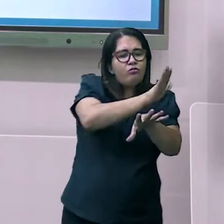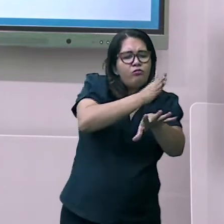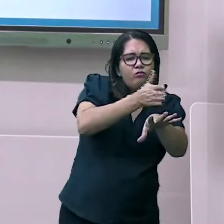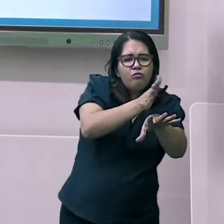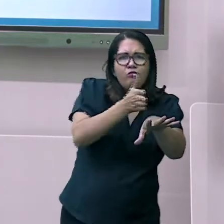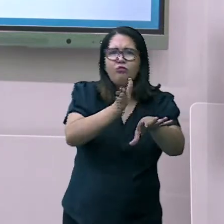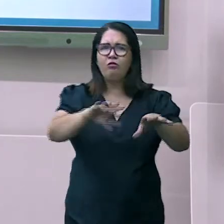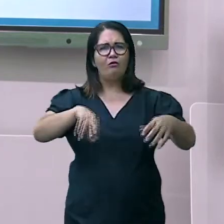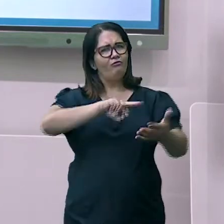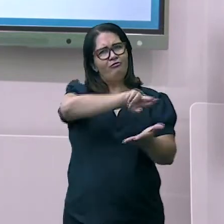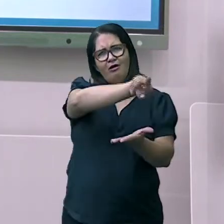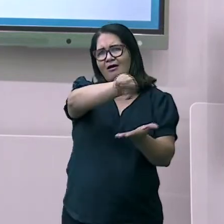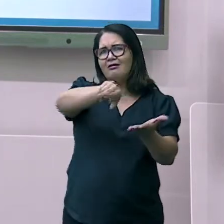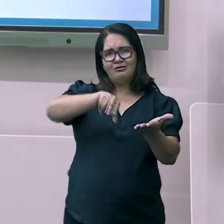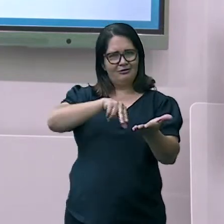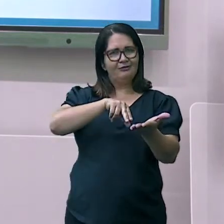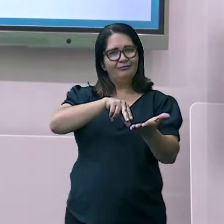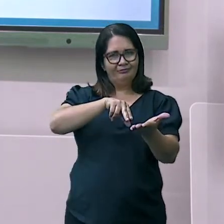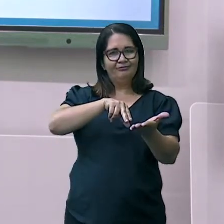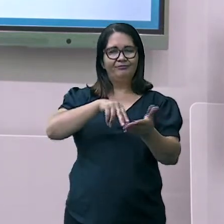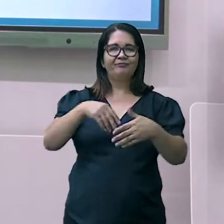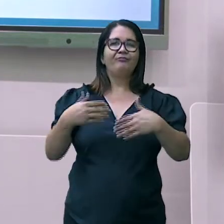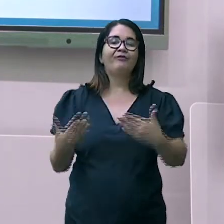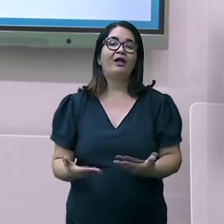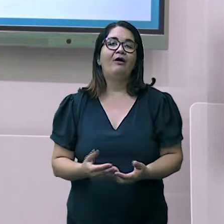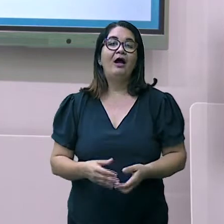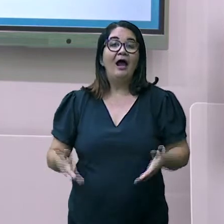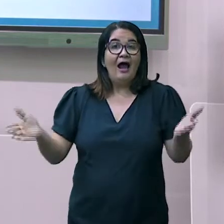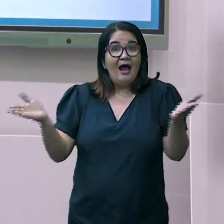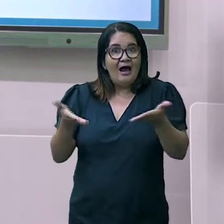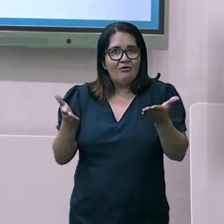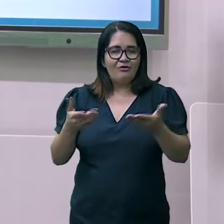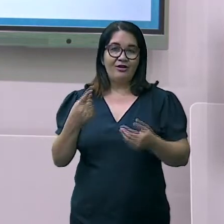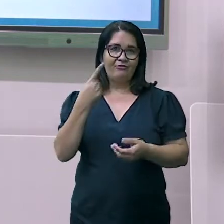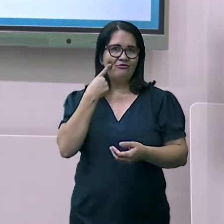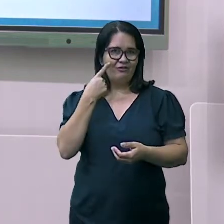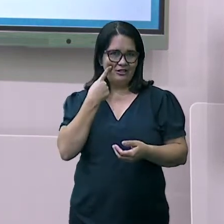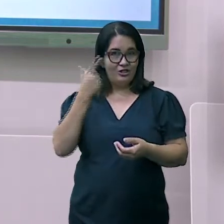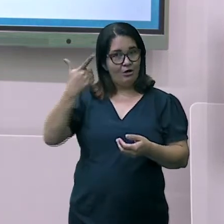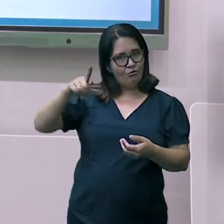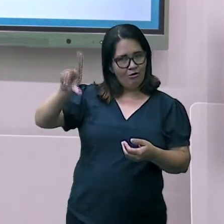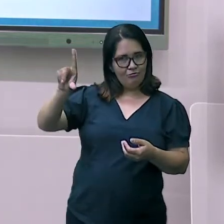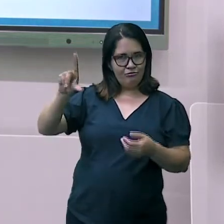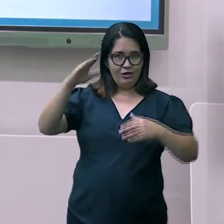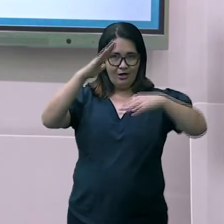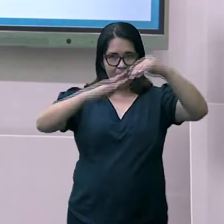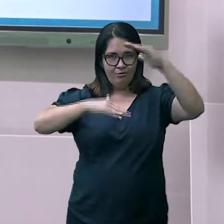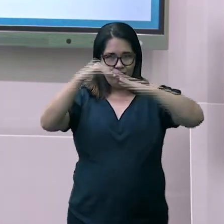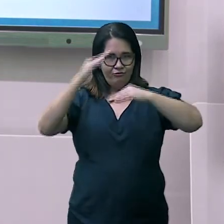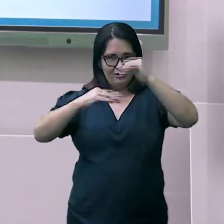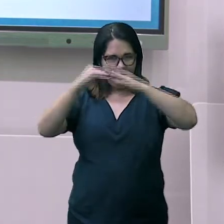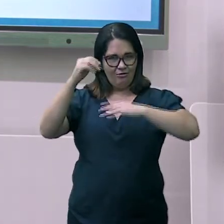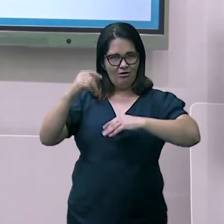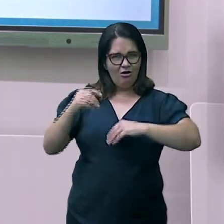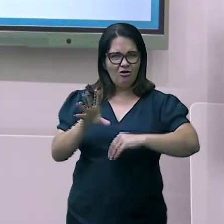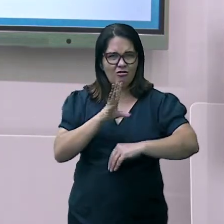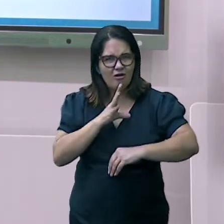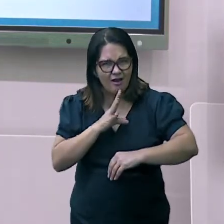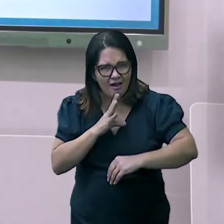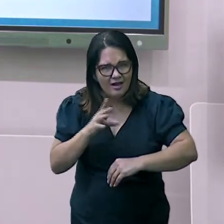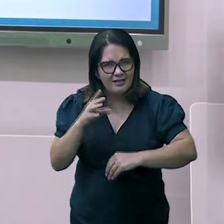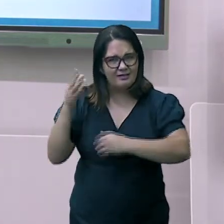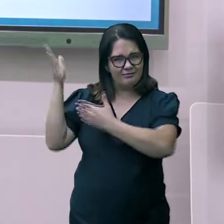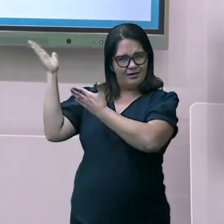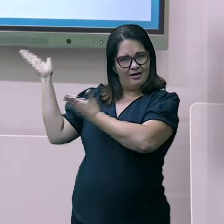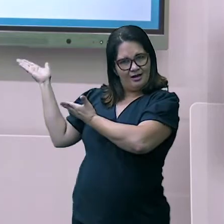é uma profissão tão usual. Vejamos outra profissão. Você conhece essa profissão?